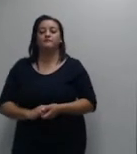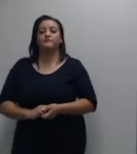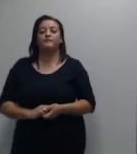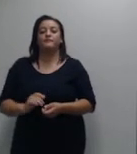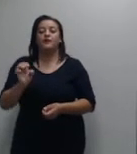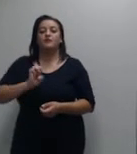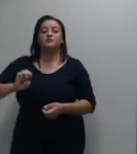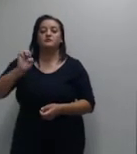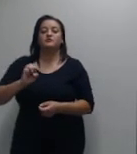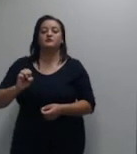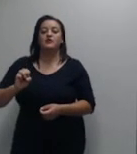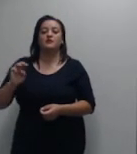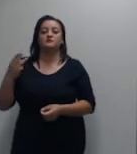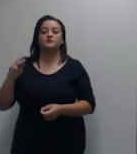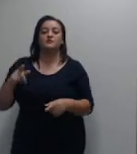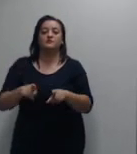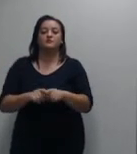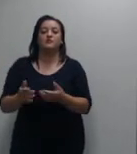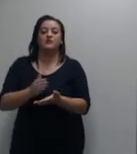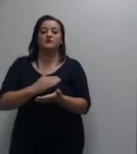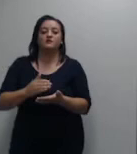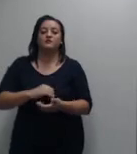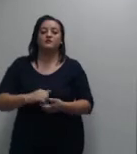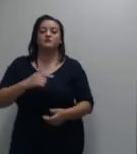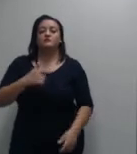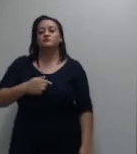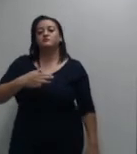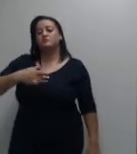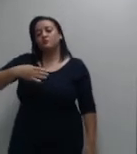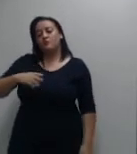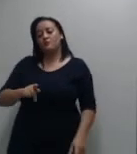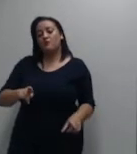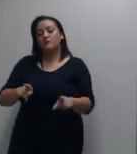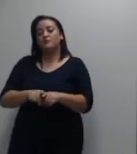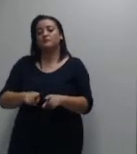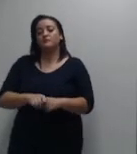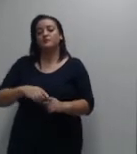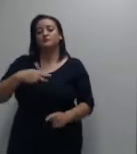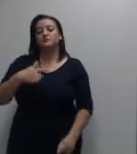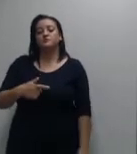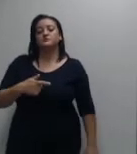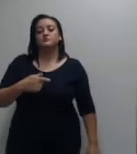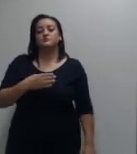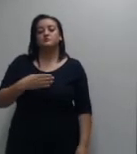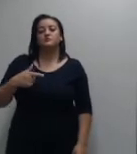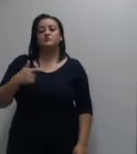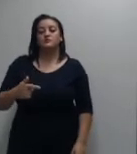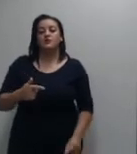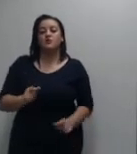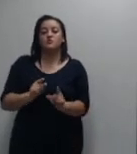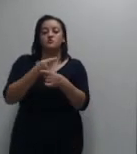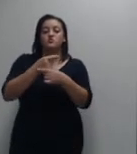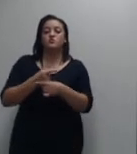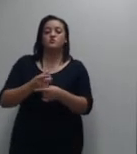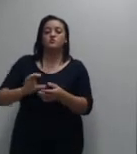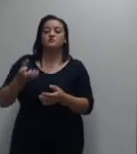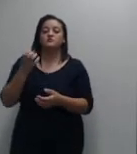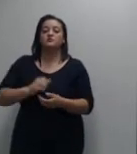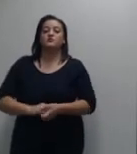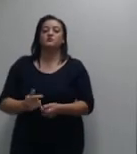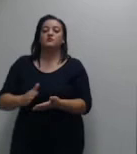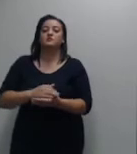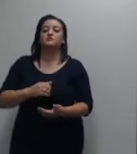Estado do Maranhão as folhas 234 742 contra decisão de folhas